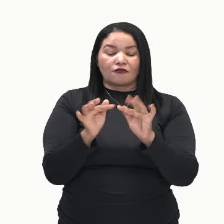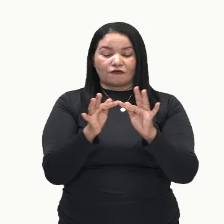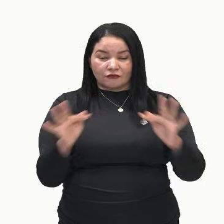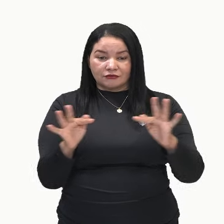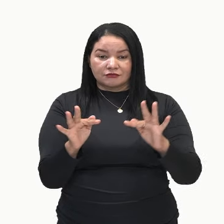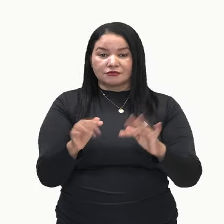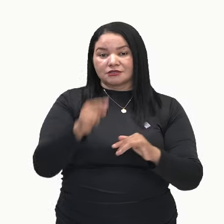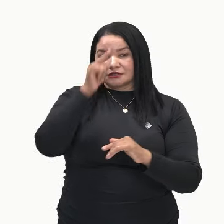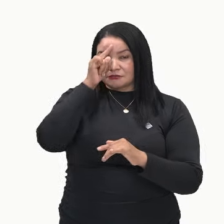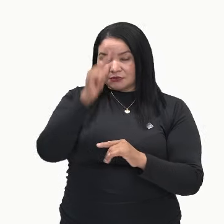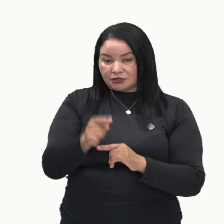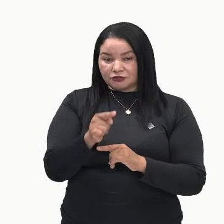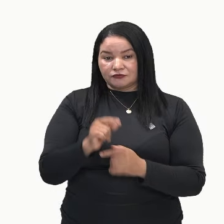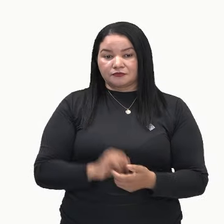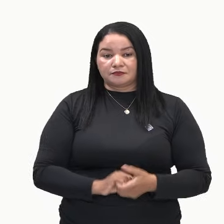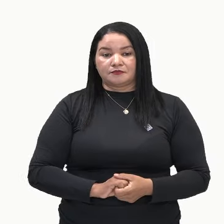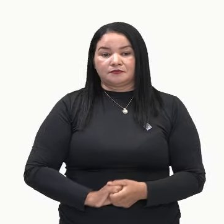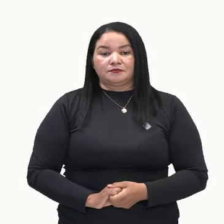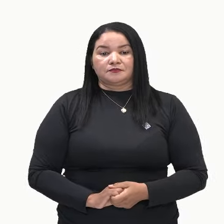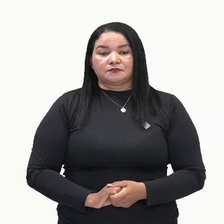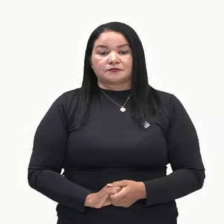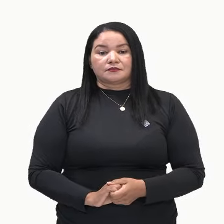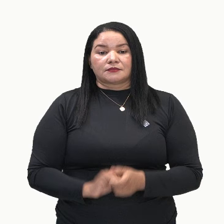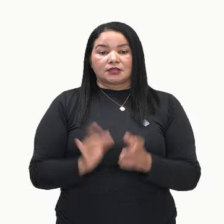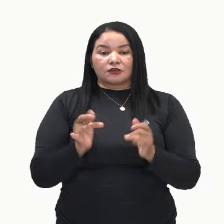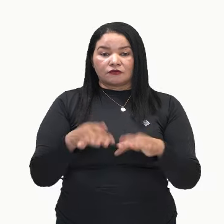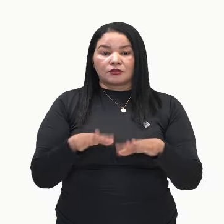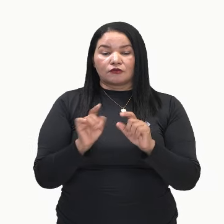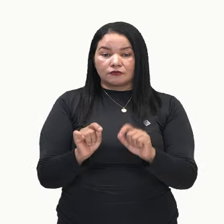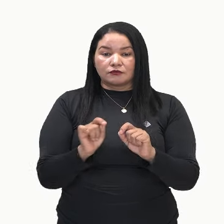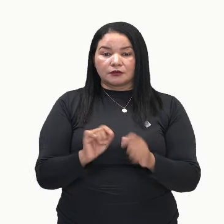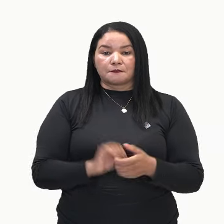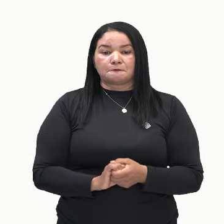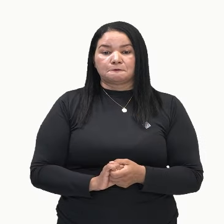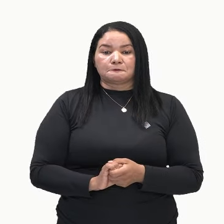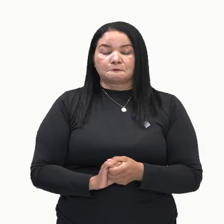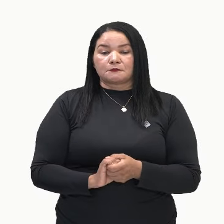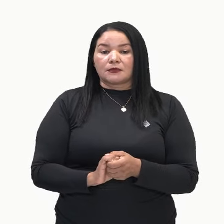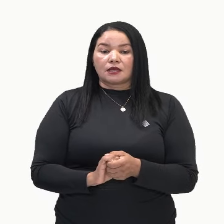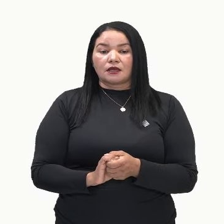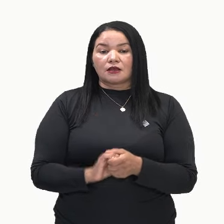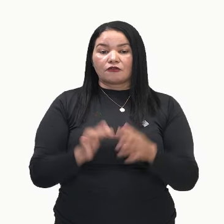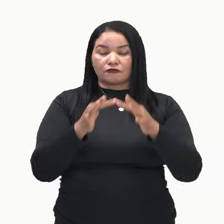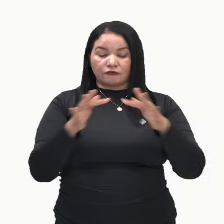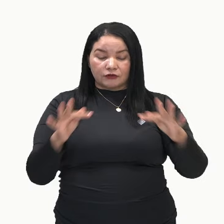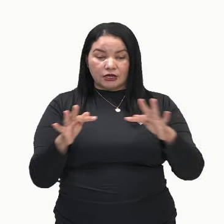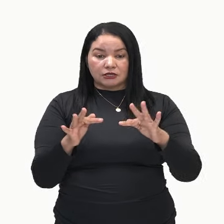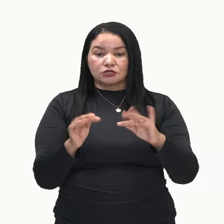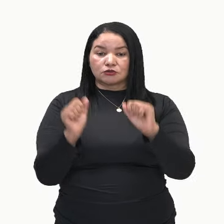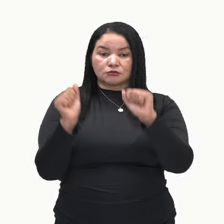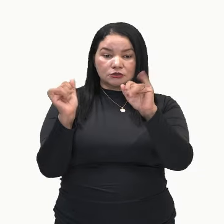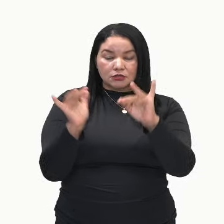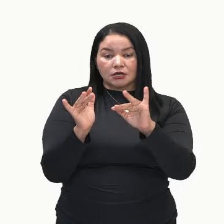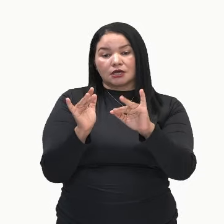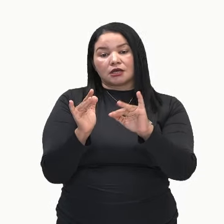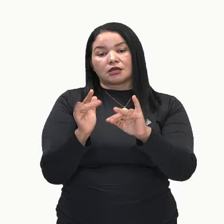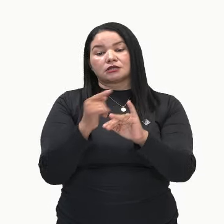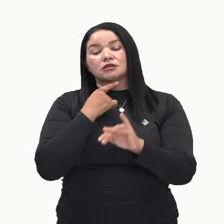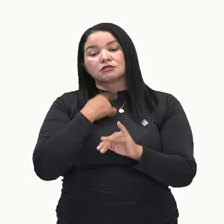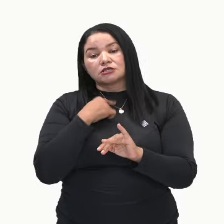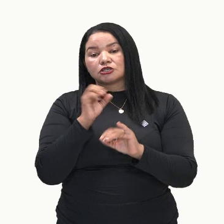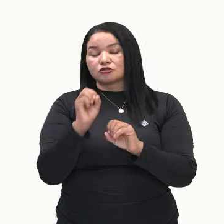imperativas. E por fim, a gente tem as frases optativas, que expressam desejo, votos